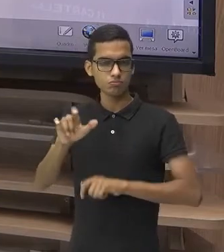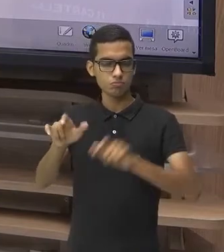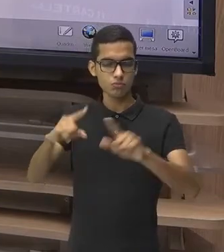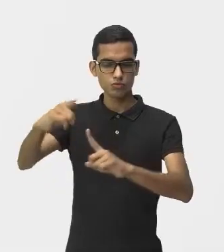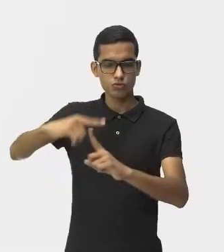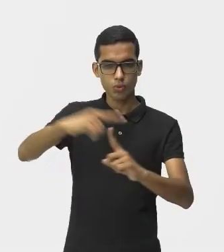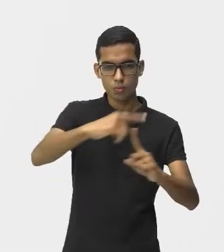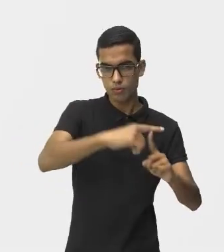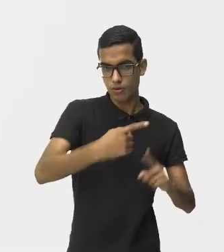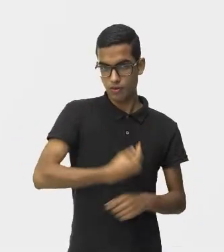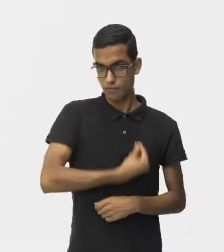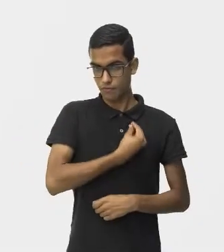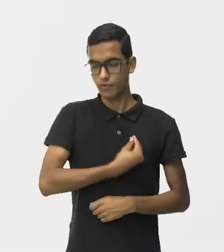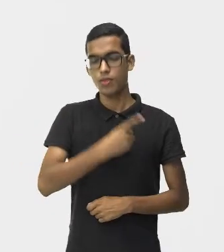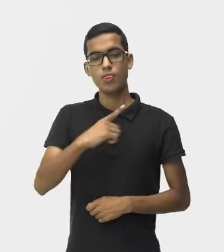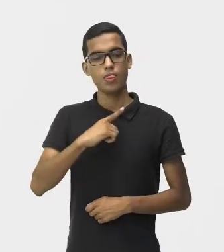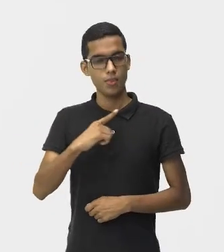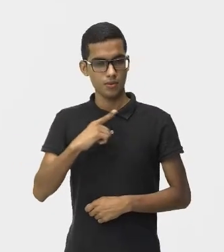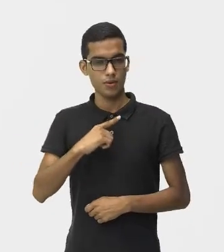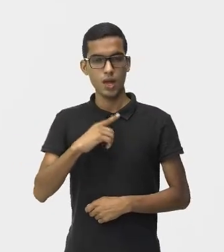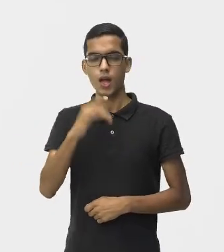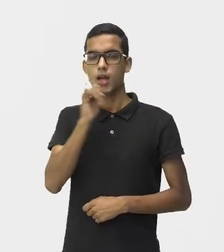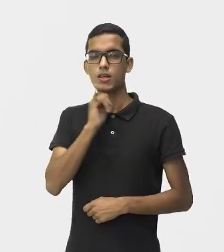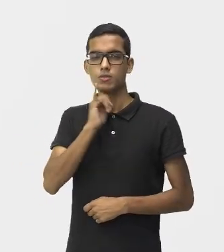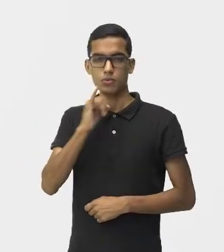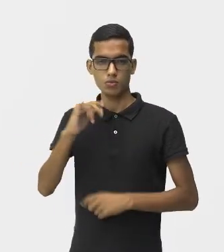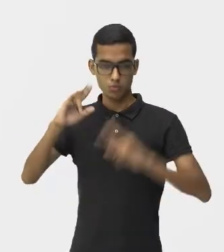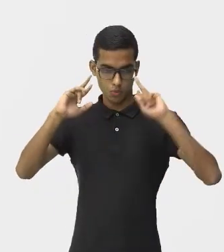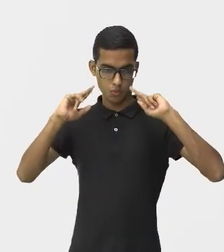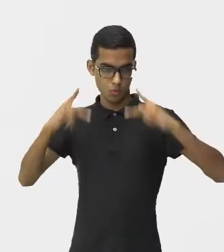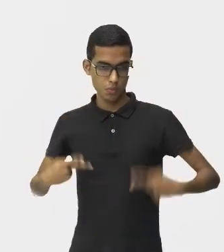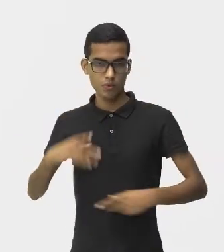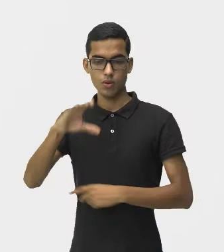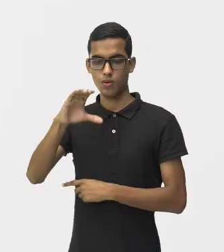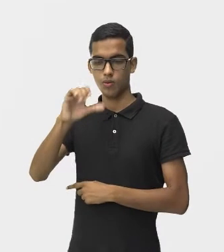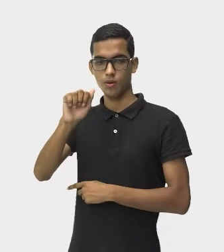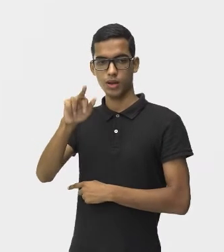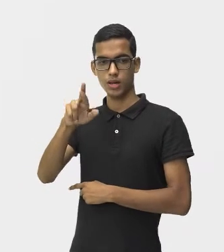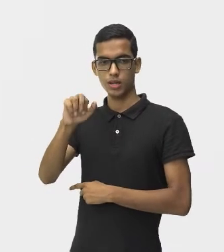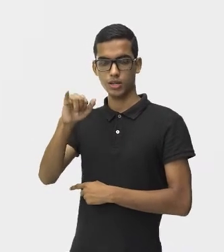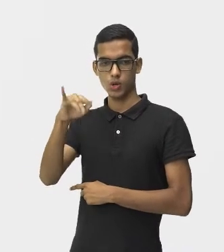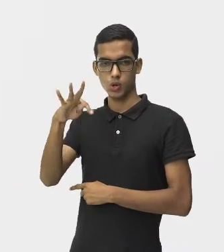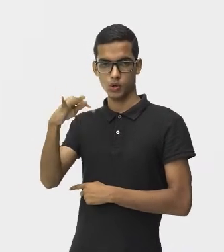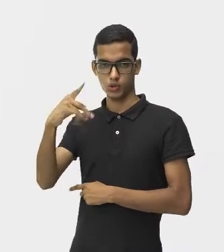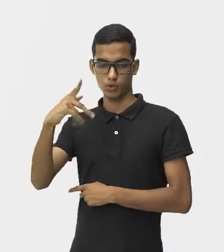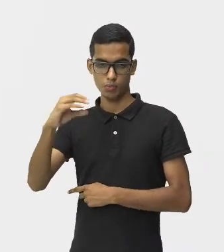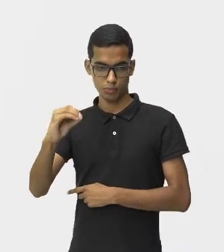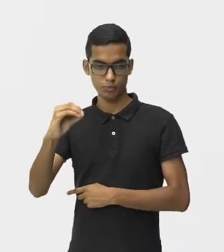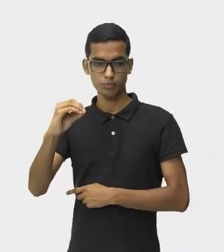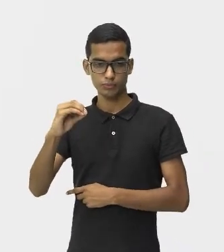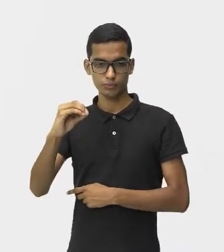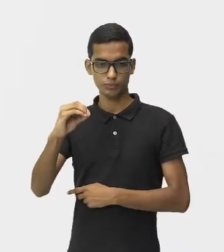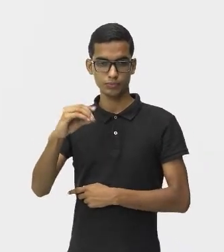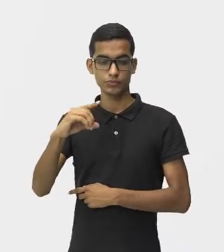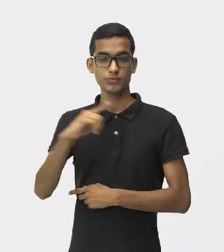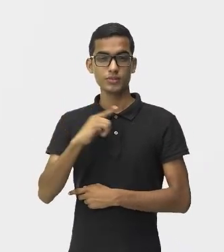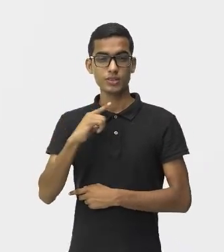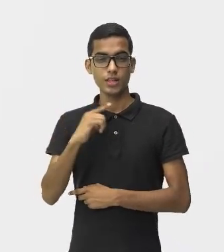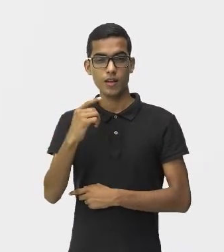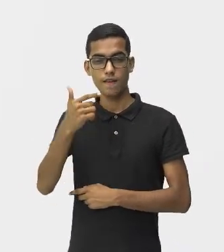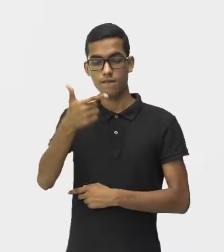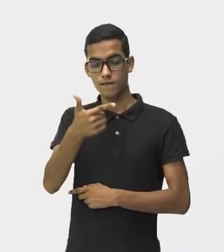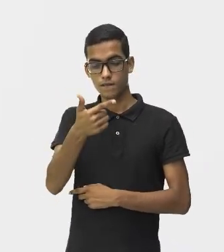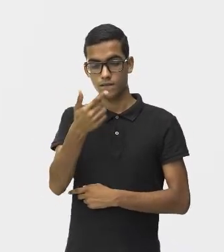vai observar o nosso cariótipo. Né? No caso do cariótipo humano, nós temos 23 pares, o